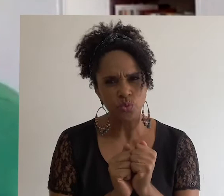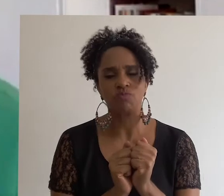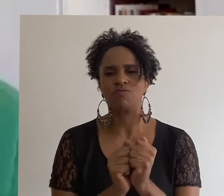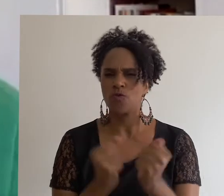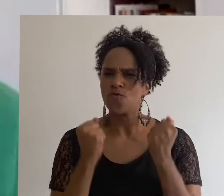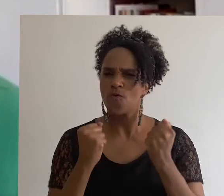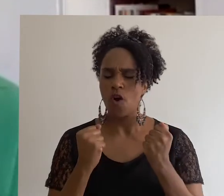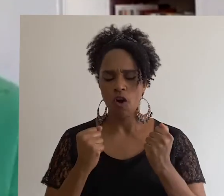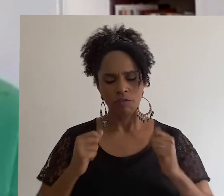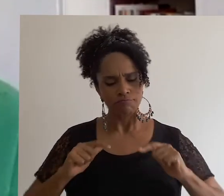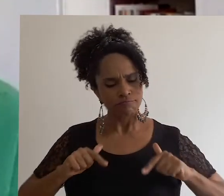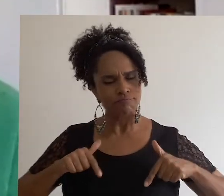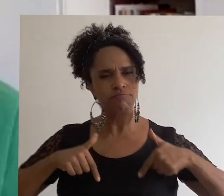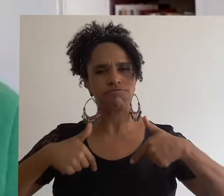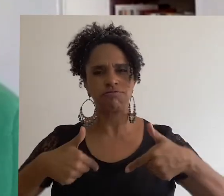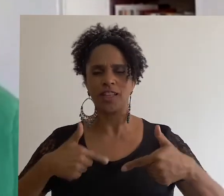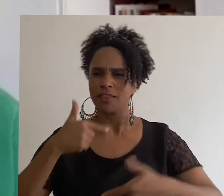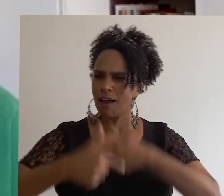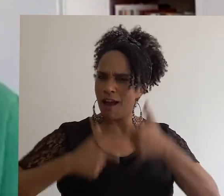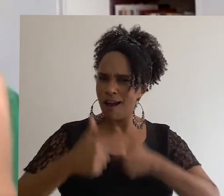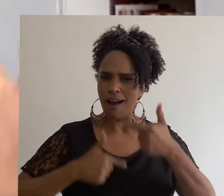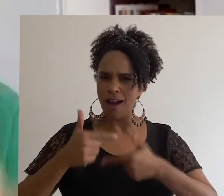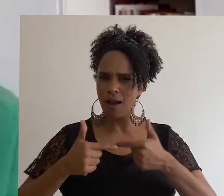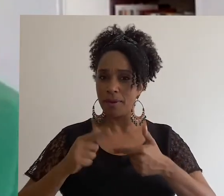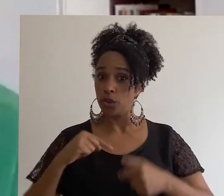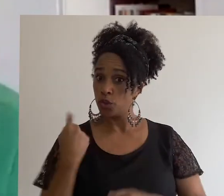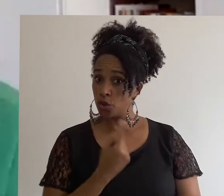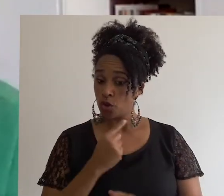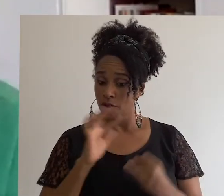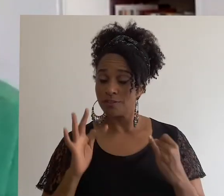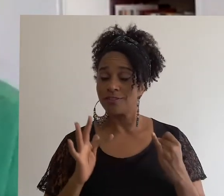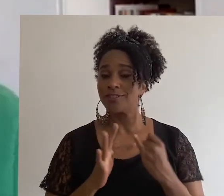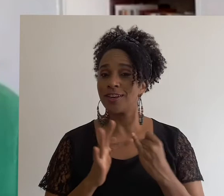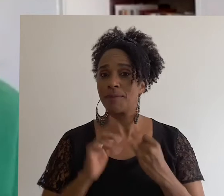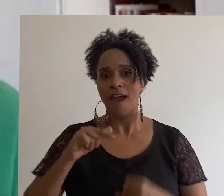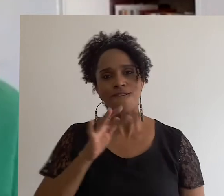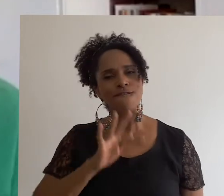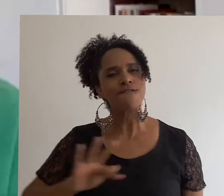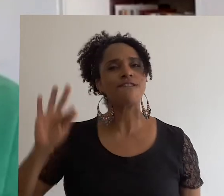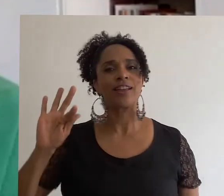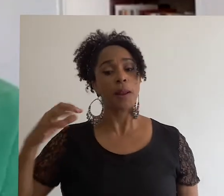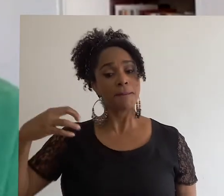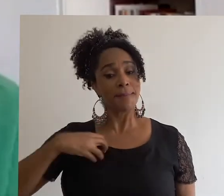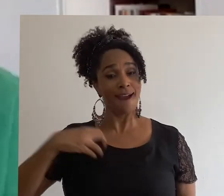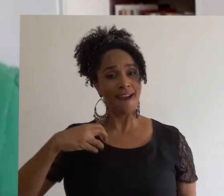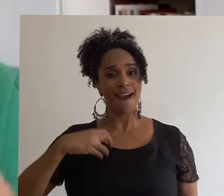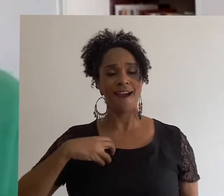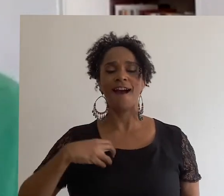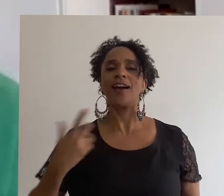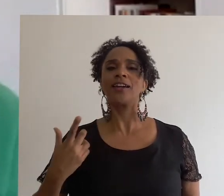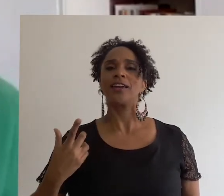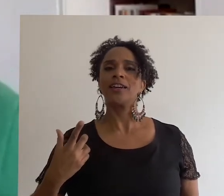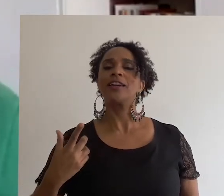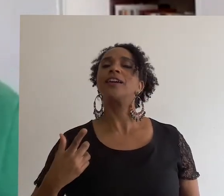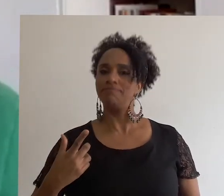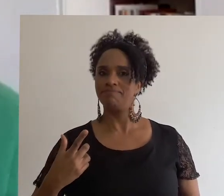juntos, com a disposição de trabalhar o Instituto Federal da Bahia, de colocar o Instituto Federal da Bahia na posição